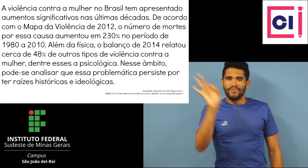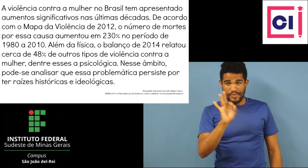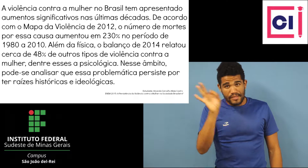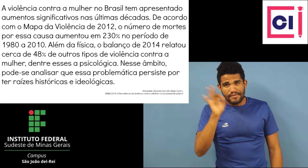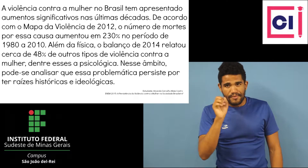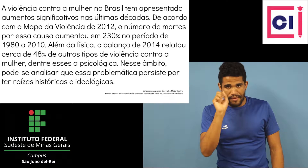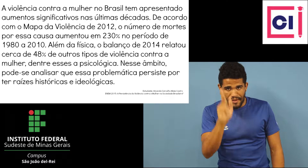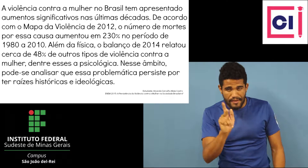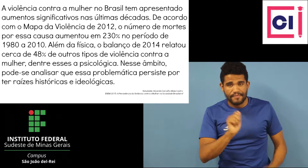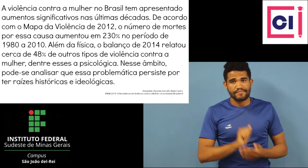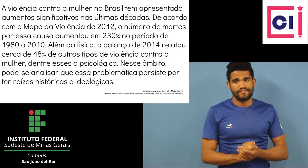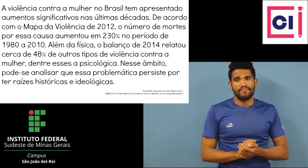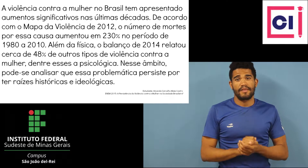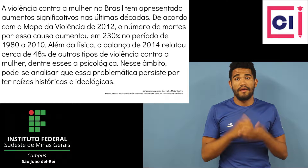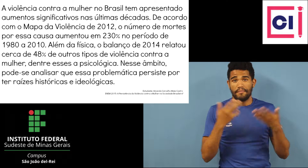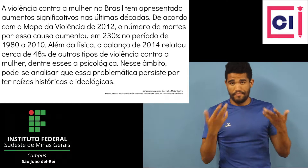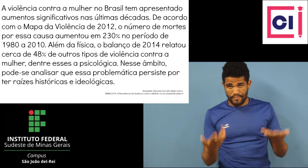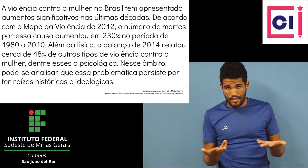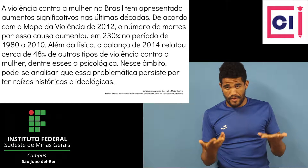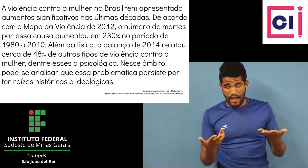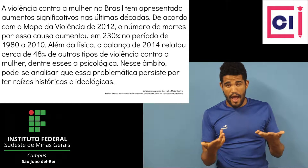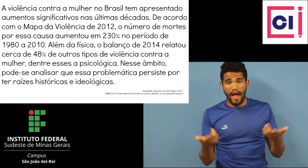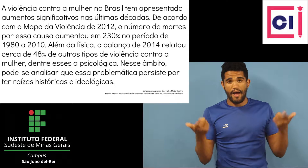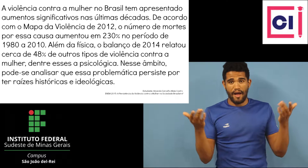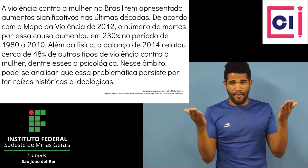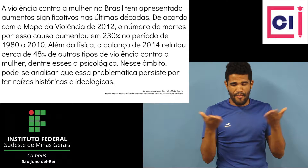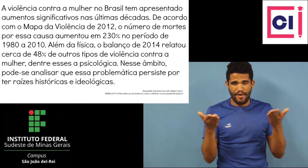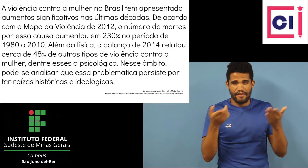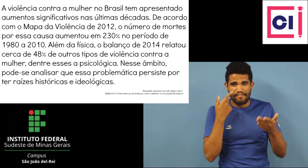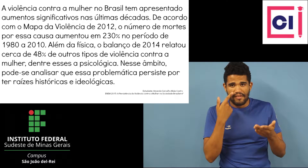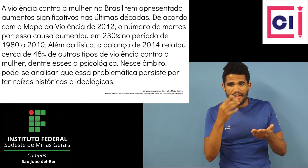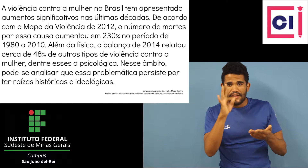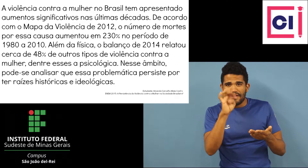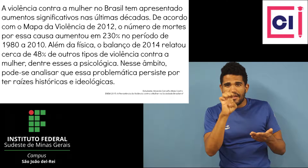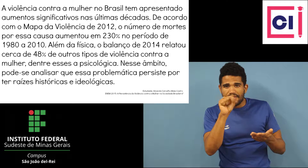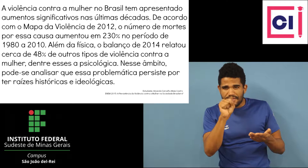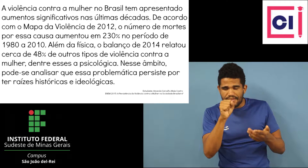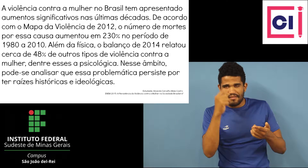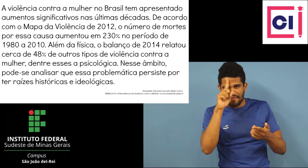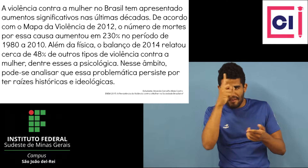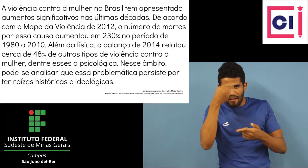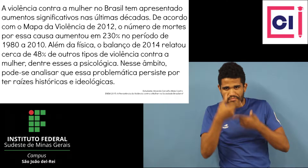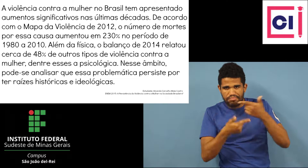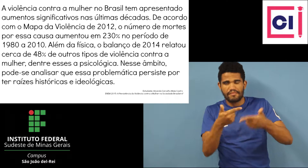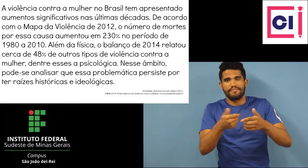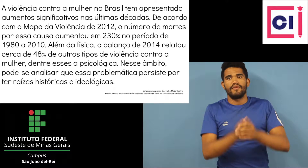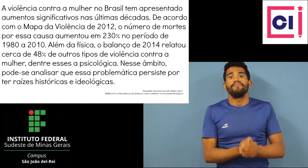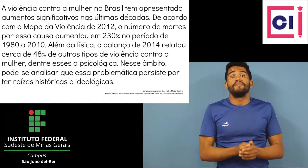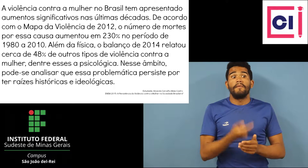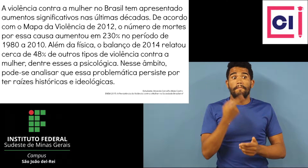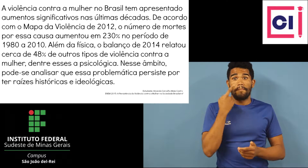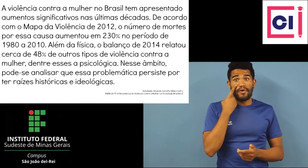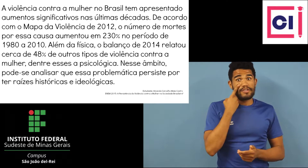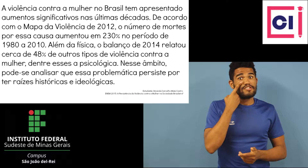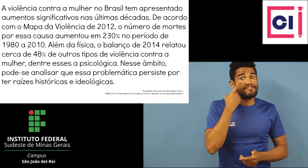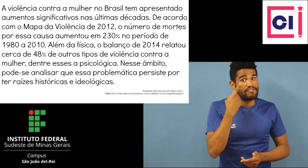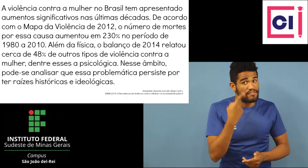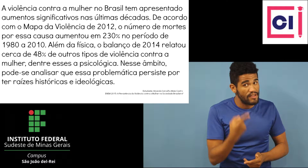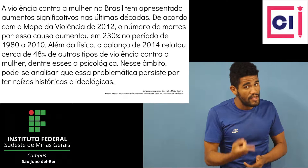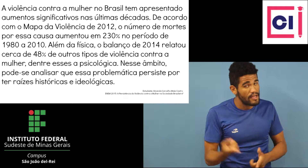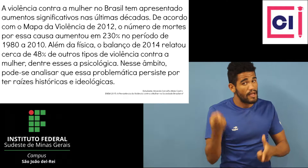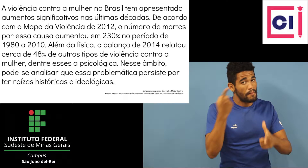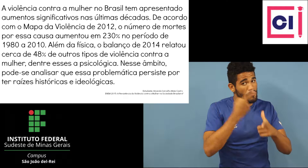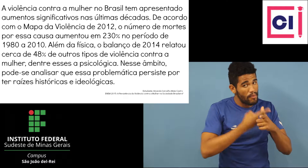estatística, 48%, ok? Nesse âmbito, e aqui está a tese dela, pode-se analisar que